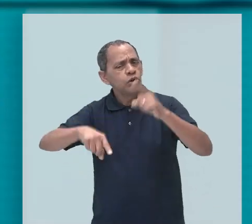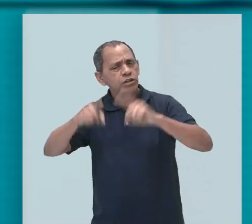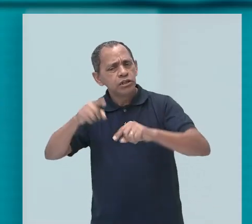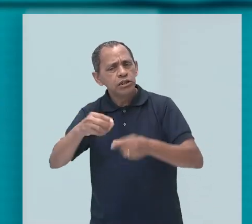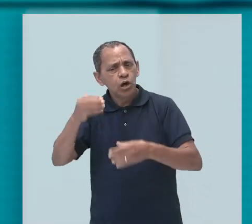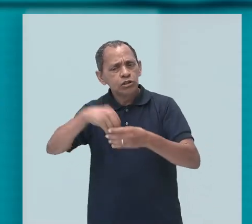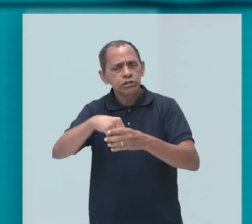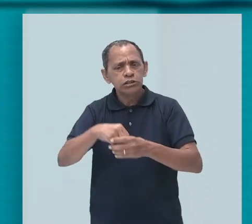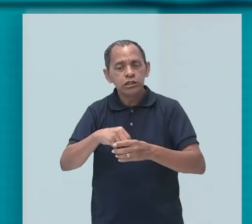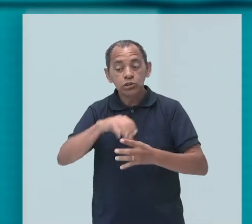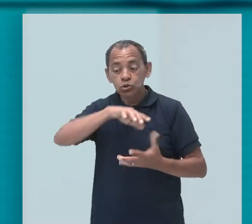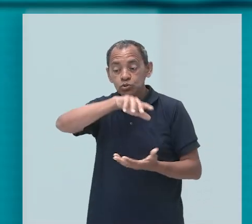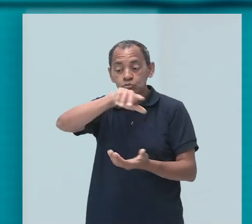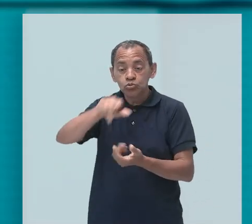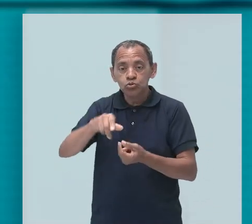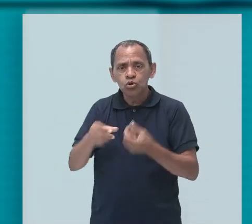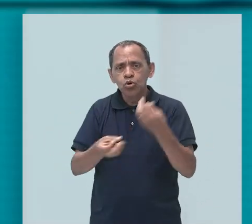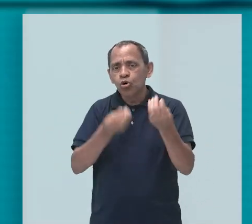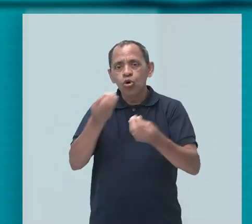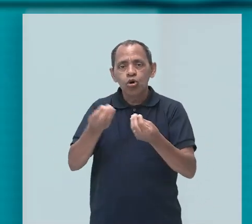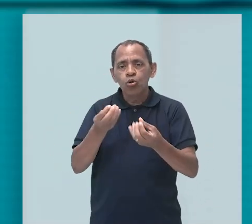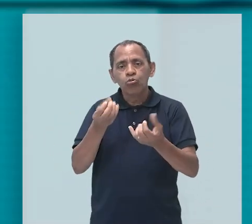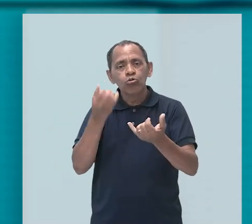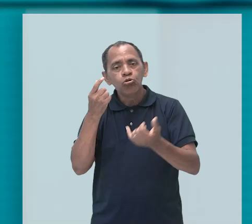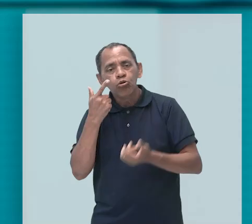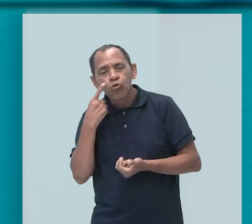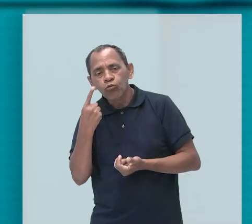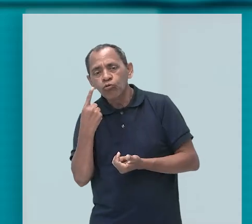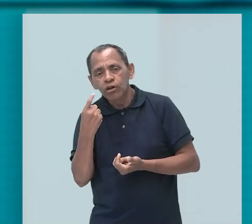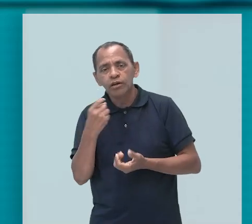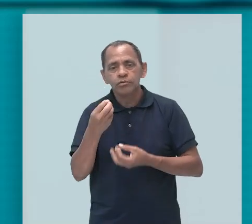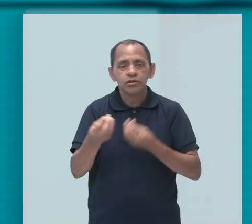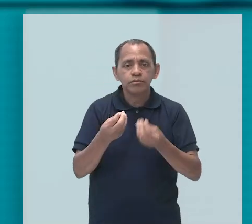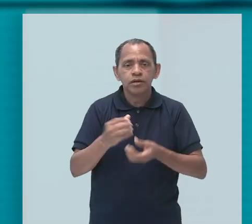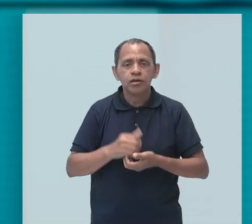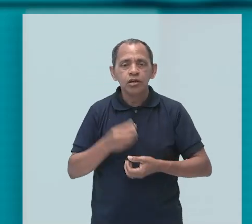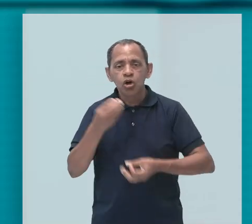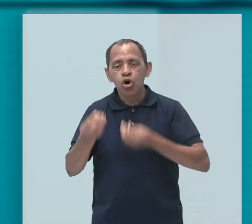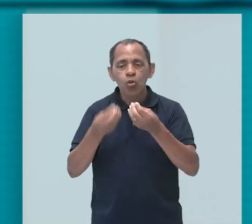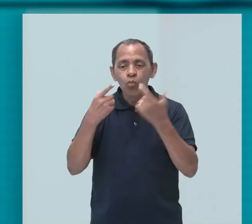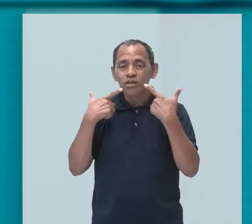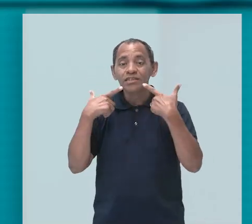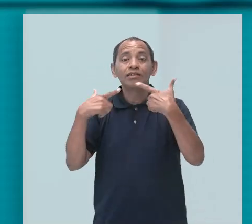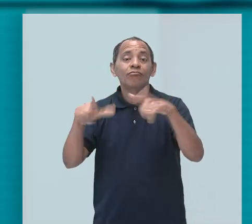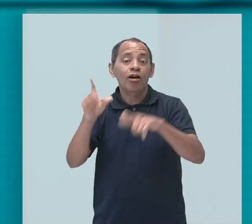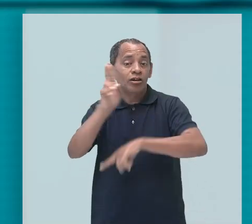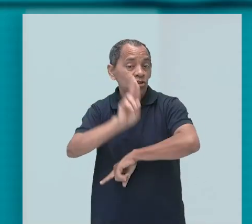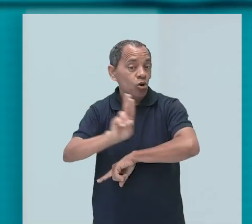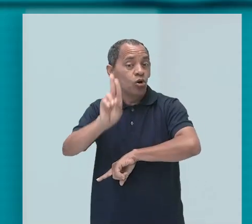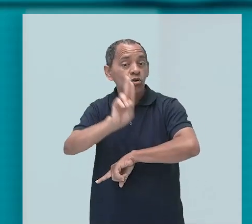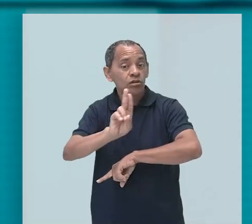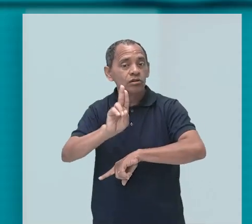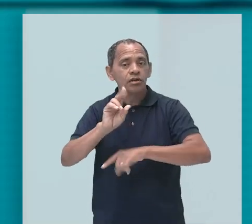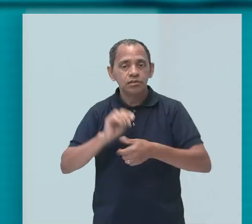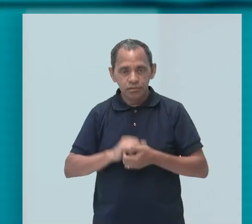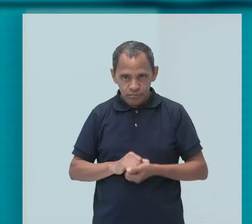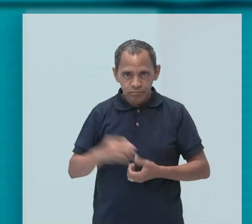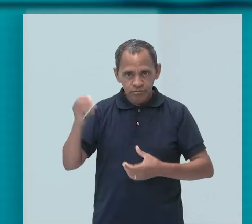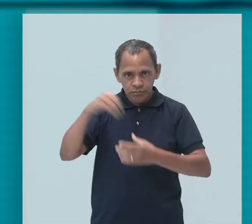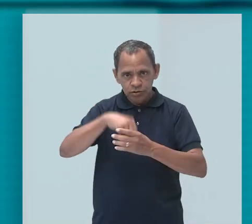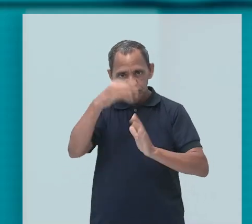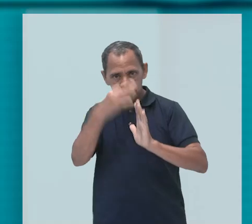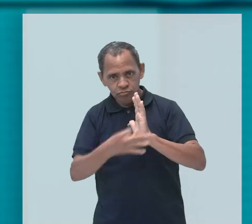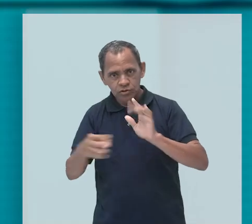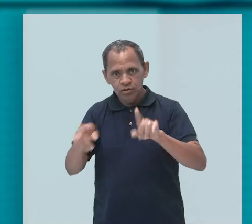observar como é que então essa linguagem é construída para apresentar essa forma diferente e pouco